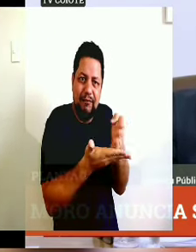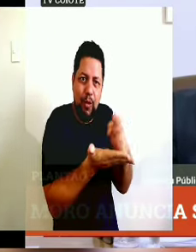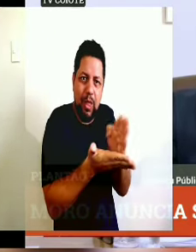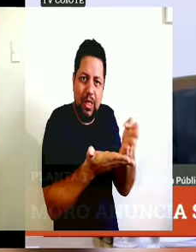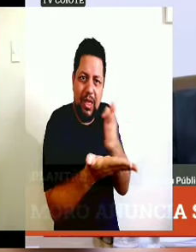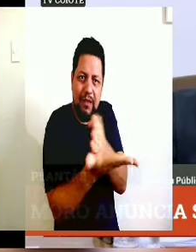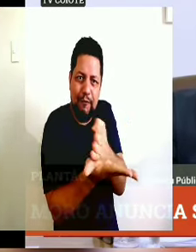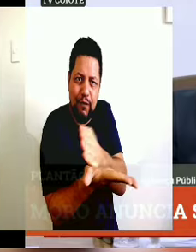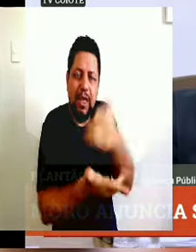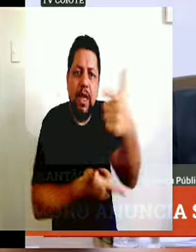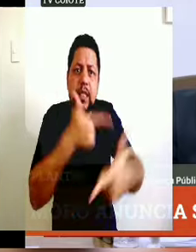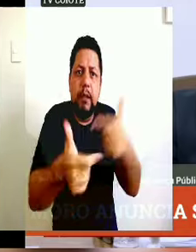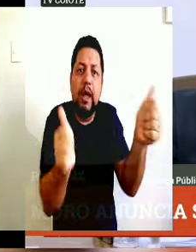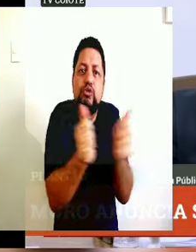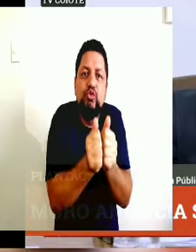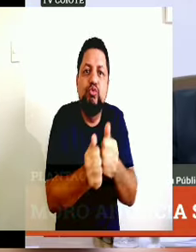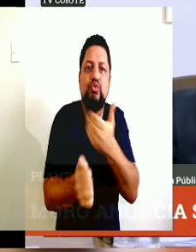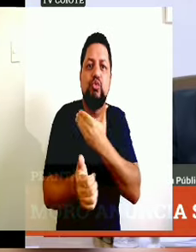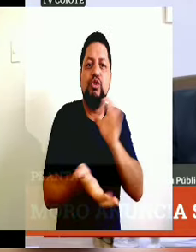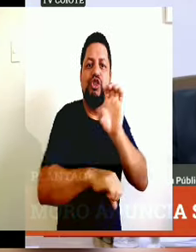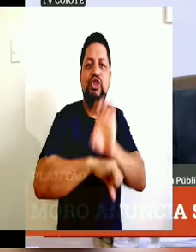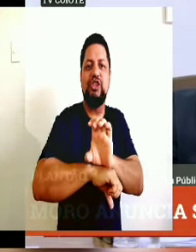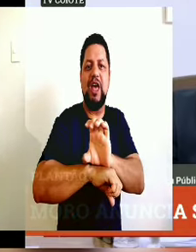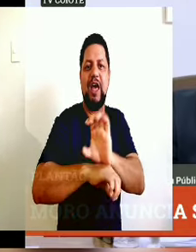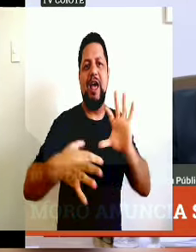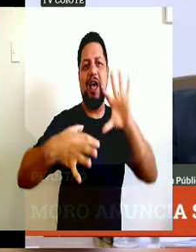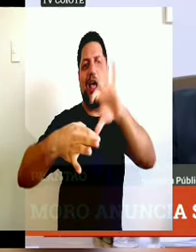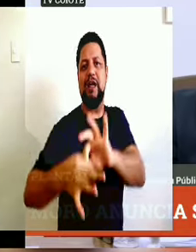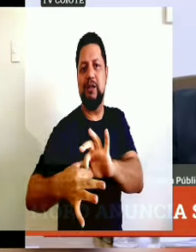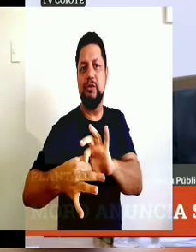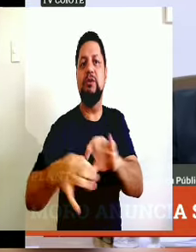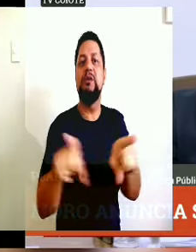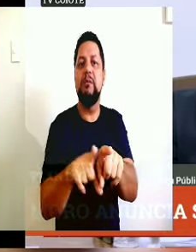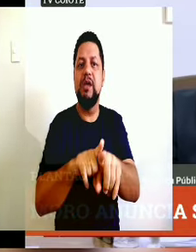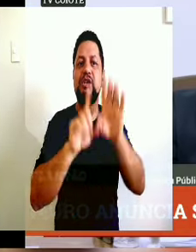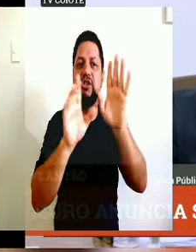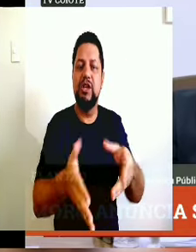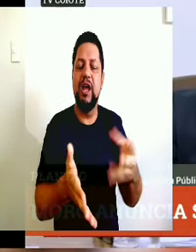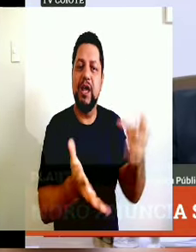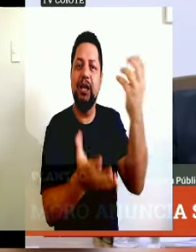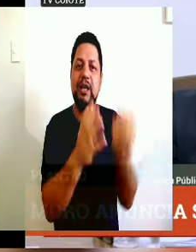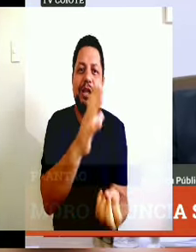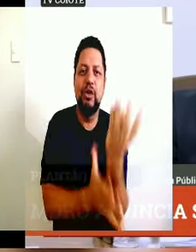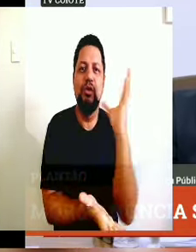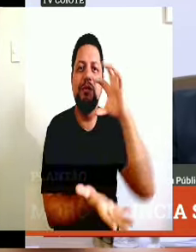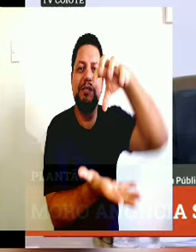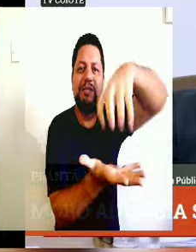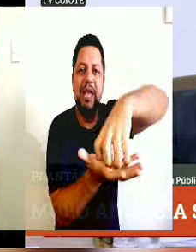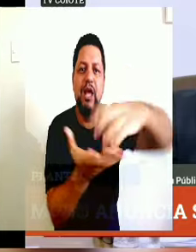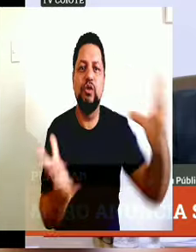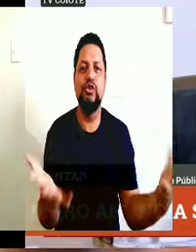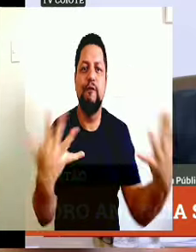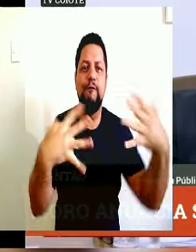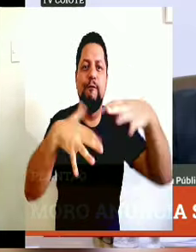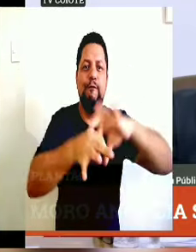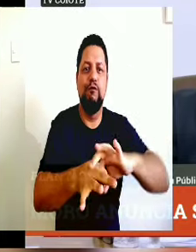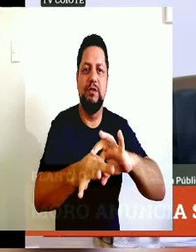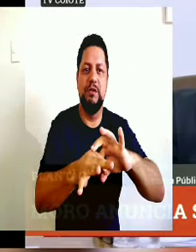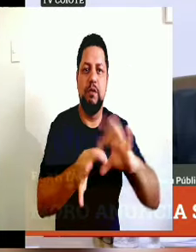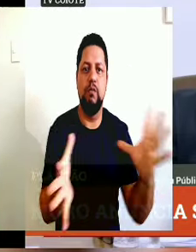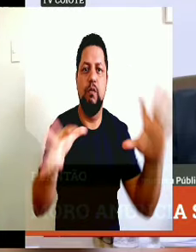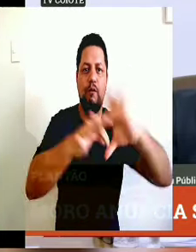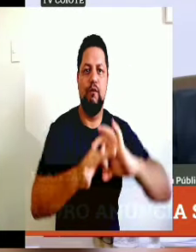de segurança estaduais. Investimos em inteligência com os centros de fusão, saímos trabalhando também em outras áreas.